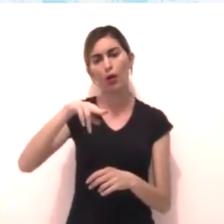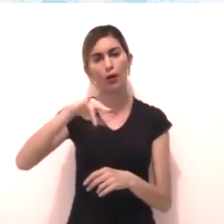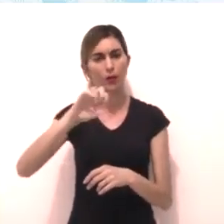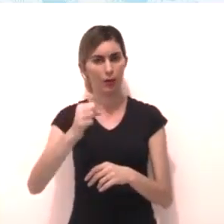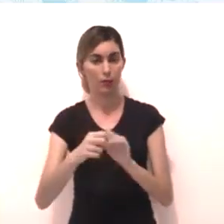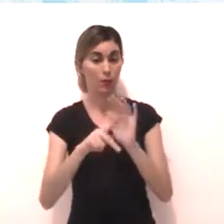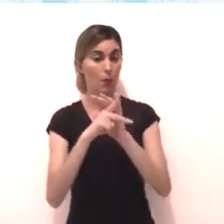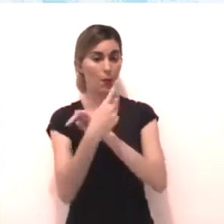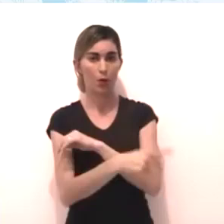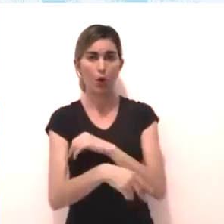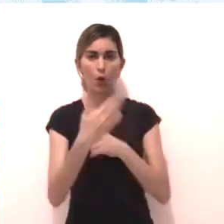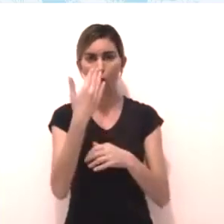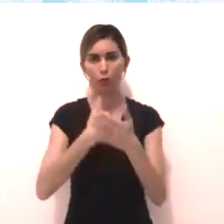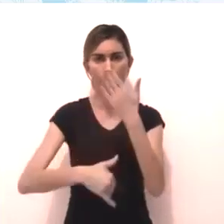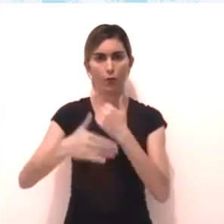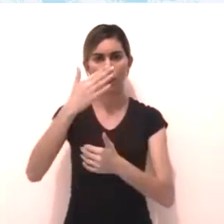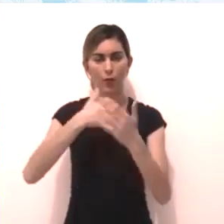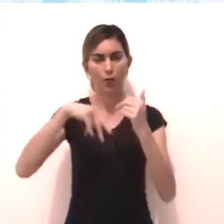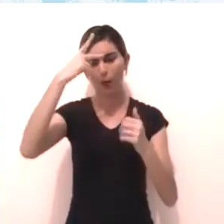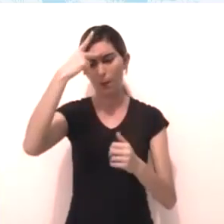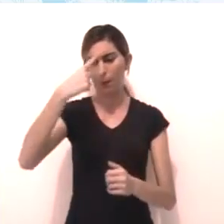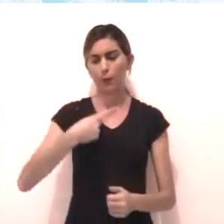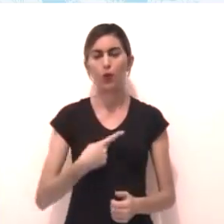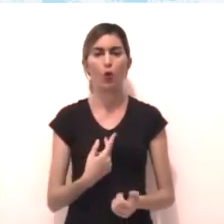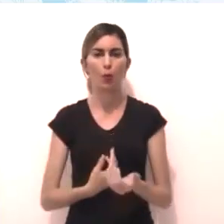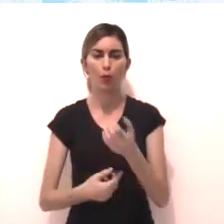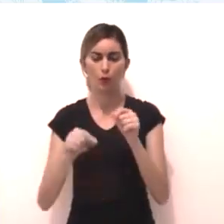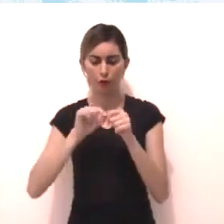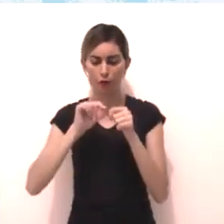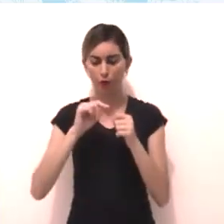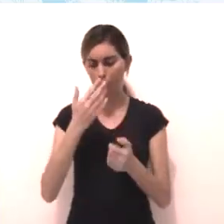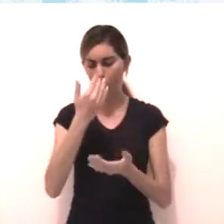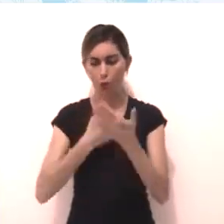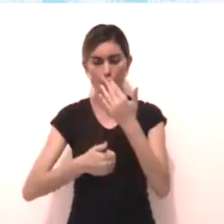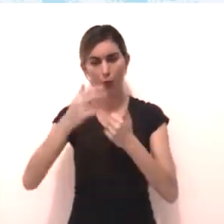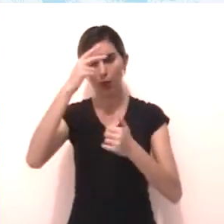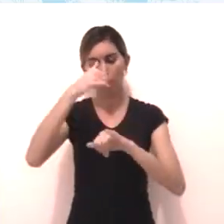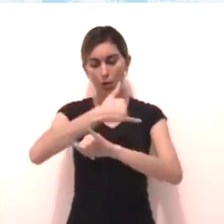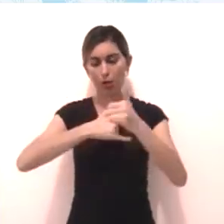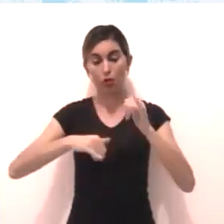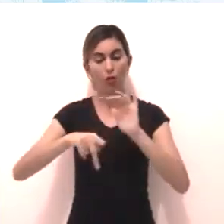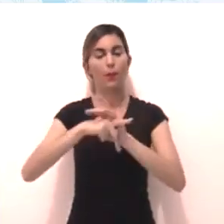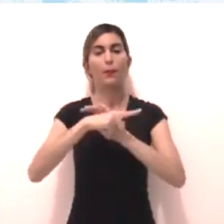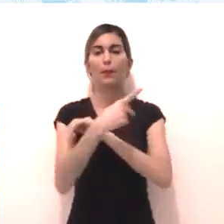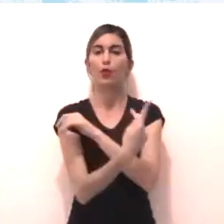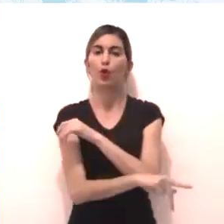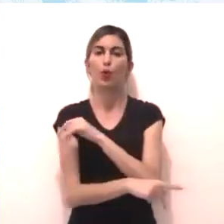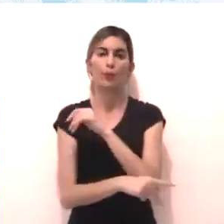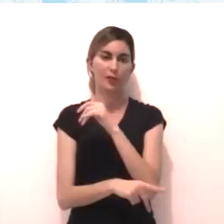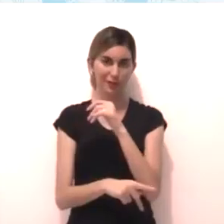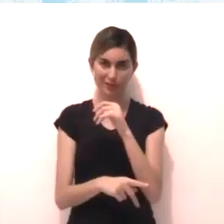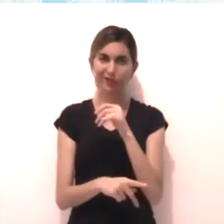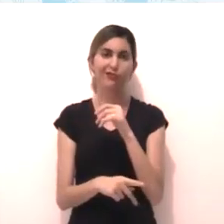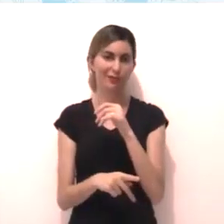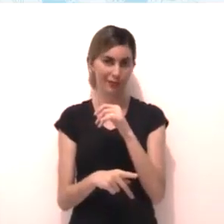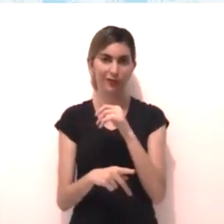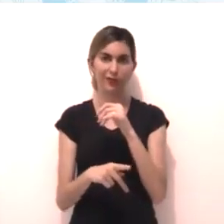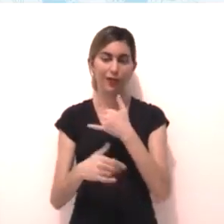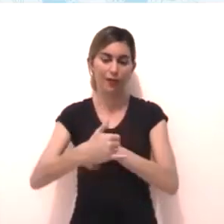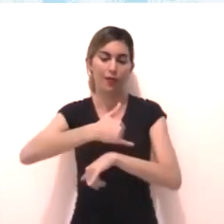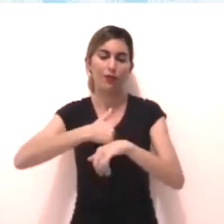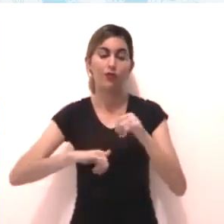organismo autotrófico. Auto quer dizer próprio, trófico, energia, produz seu próprio alimento, a sua